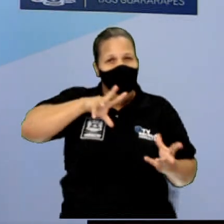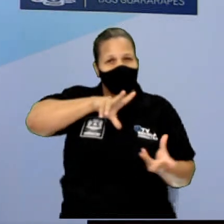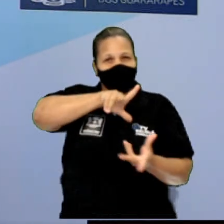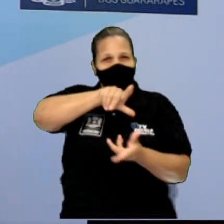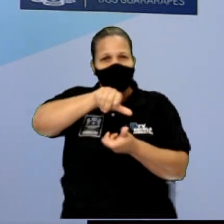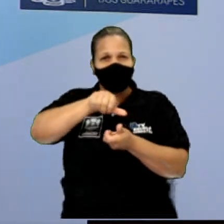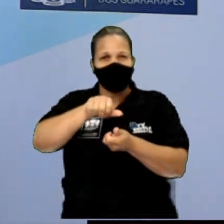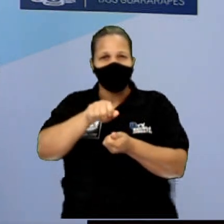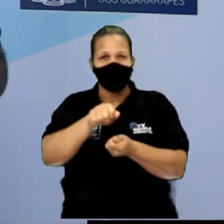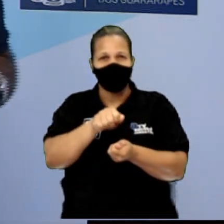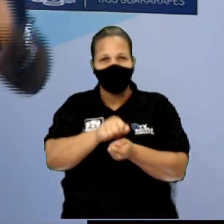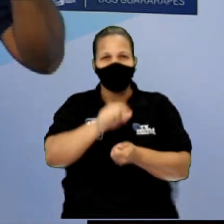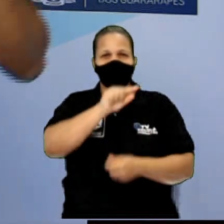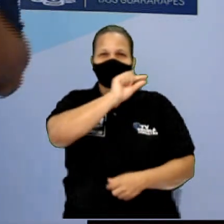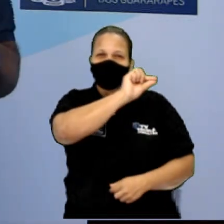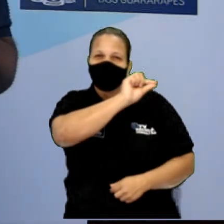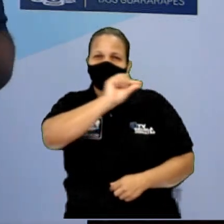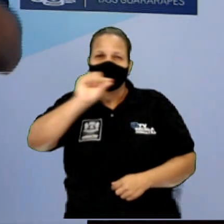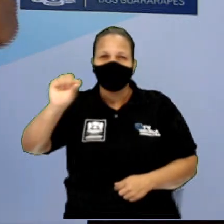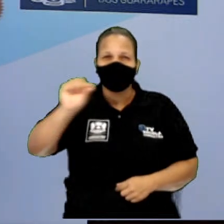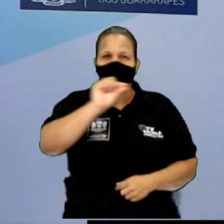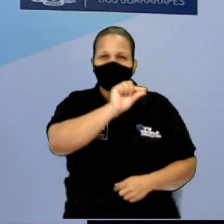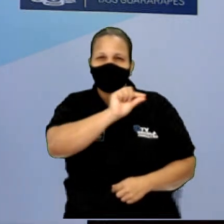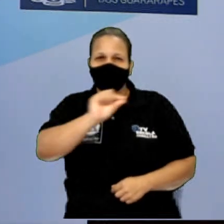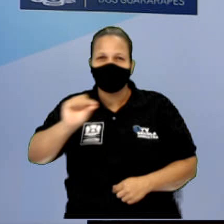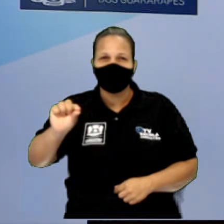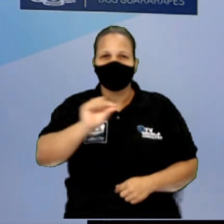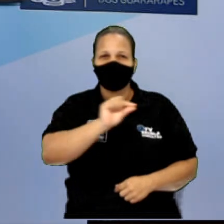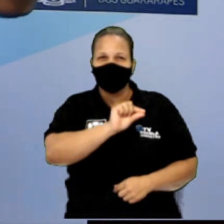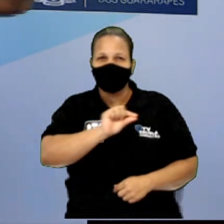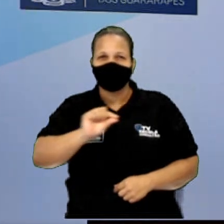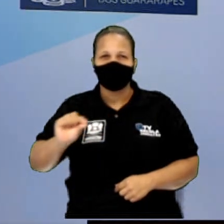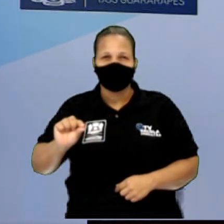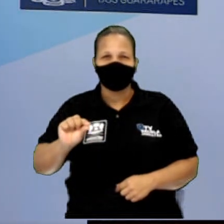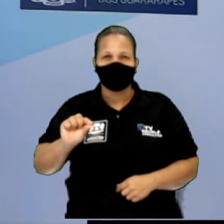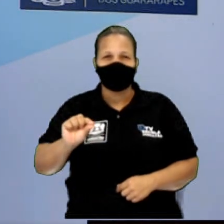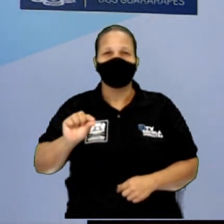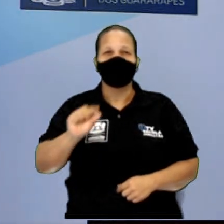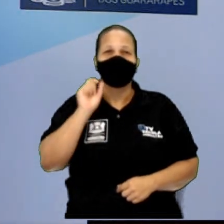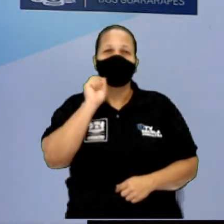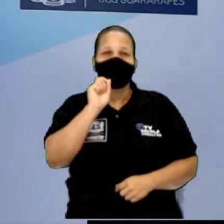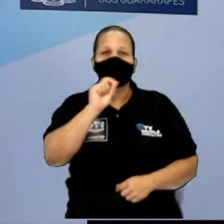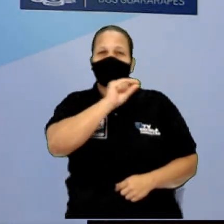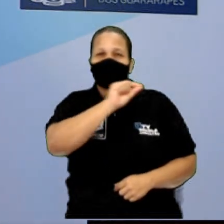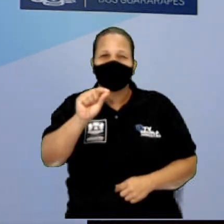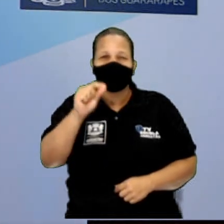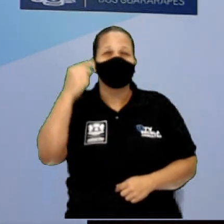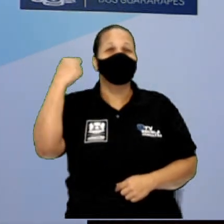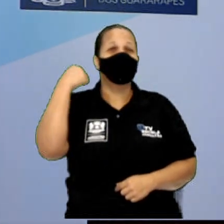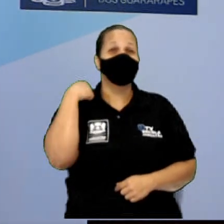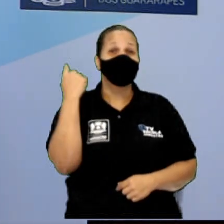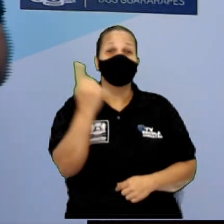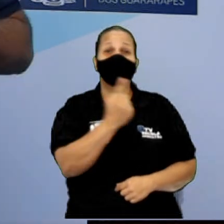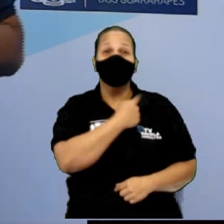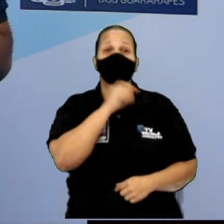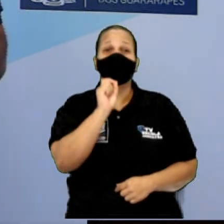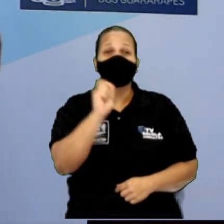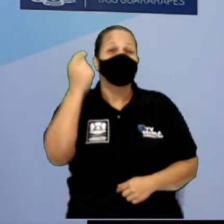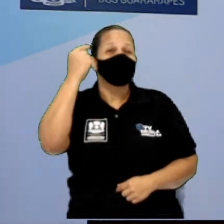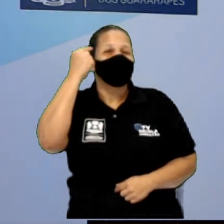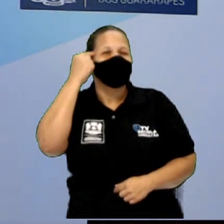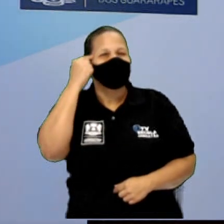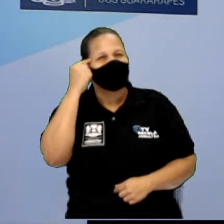maneira horizontal. Veja, linhas imaginárias. A gente imagina que essas linhas estão ali para